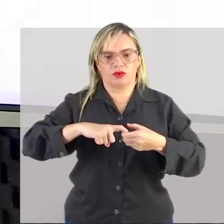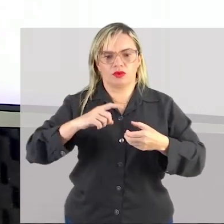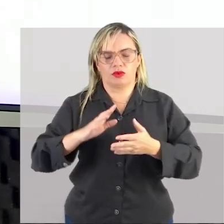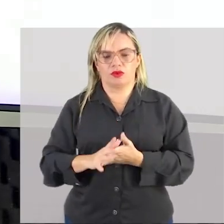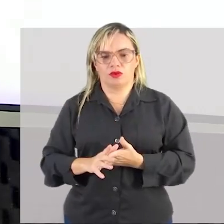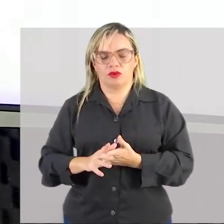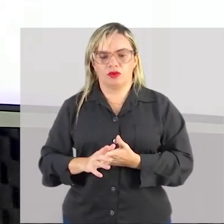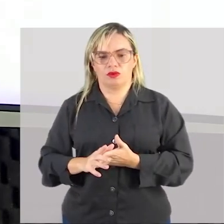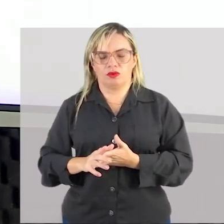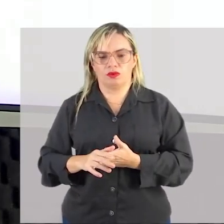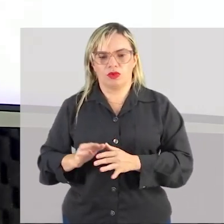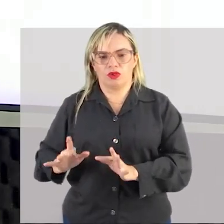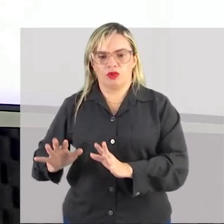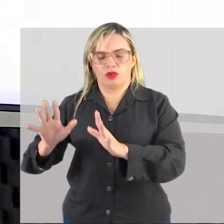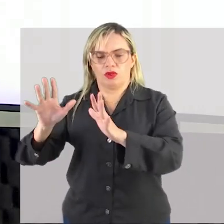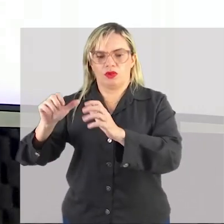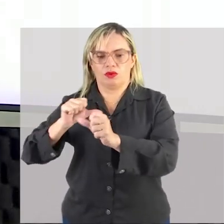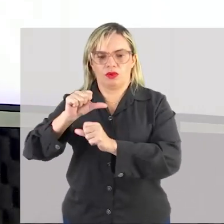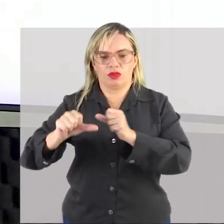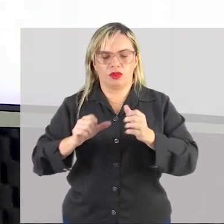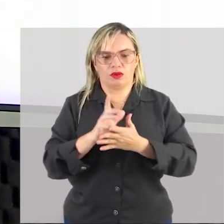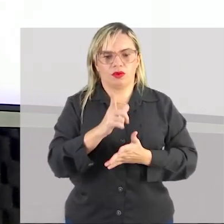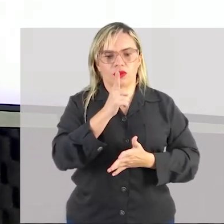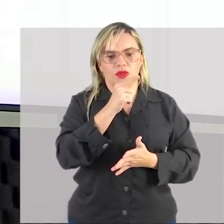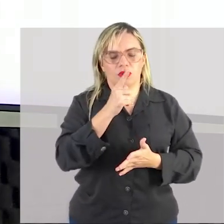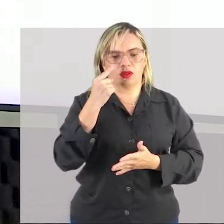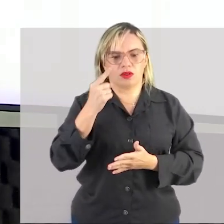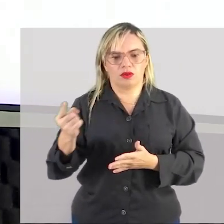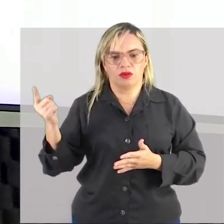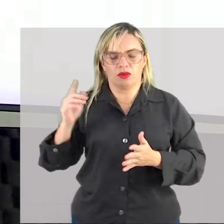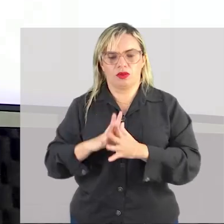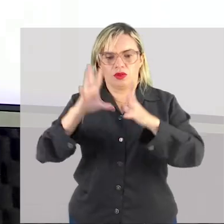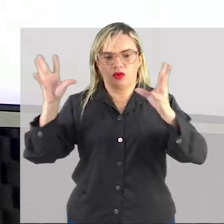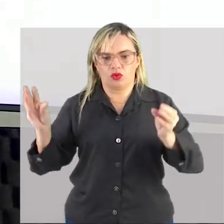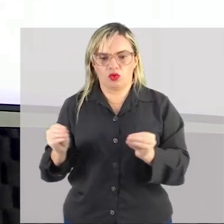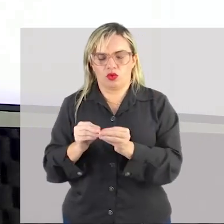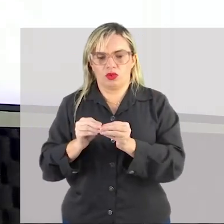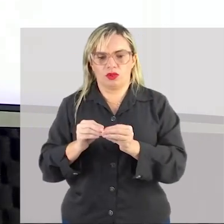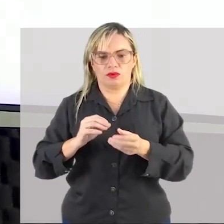Gasoso para líquido, eu tenho uma condensação.